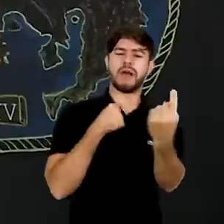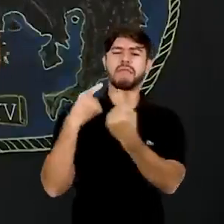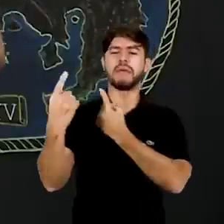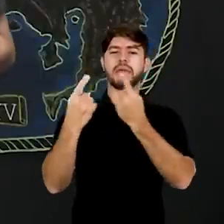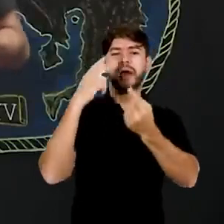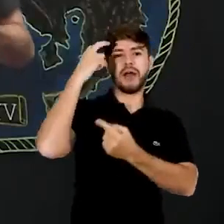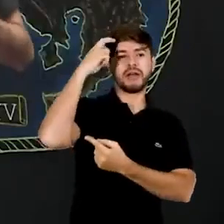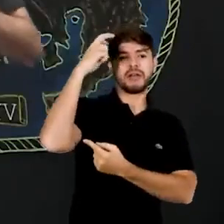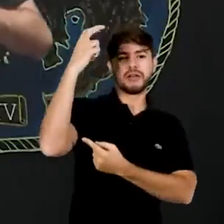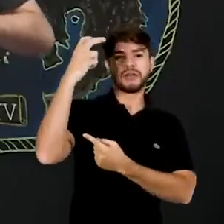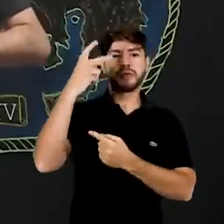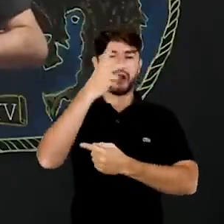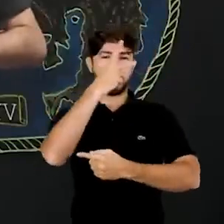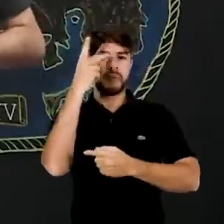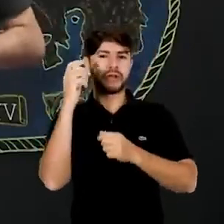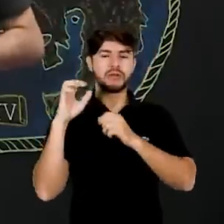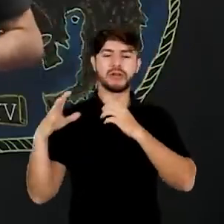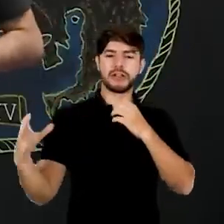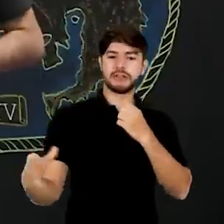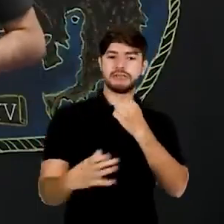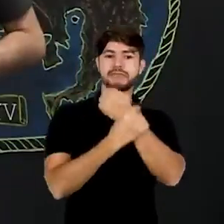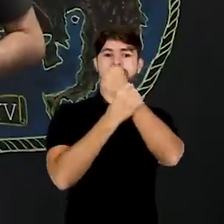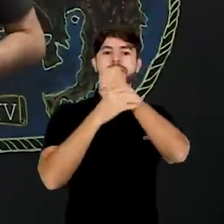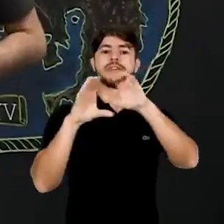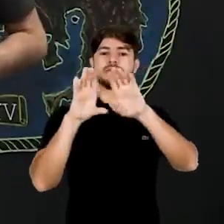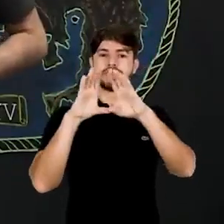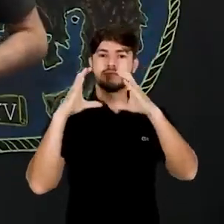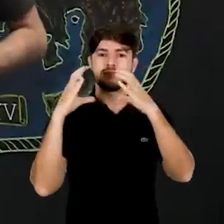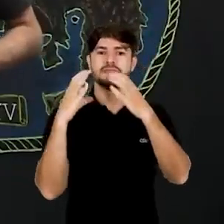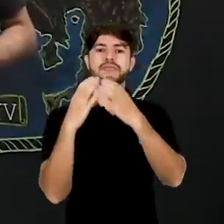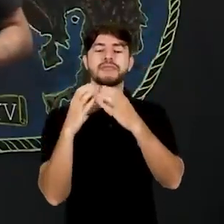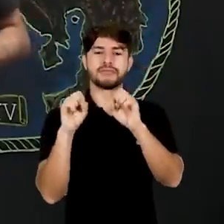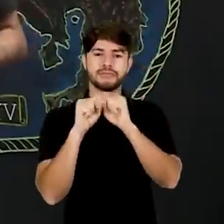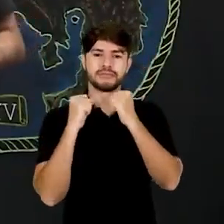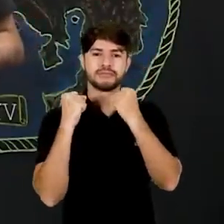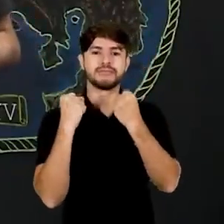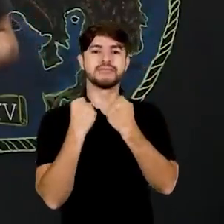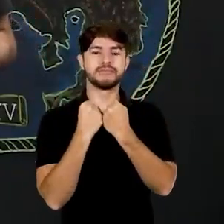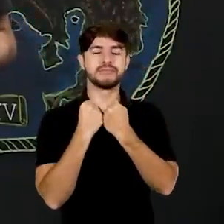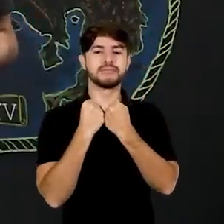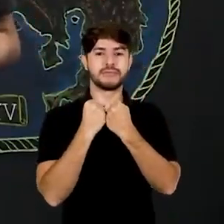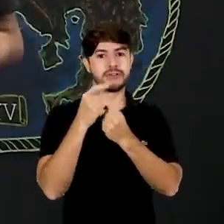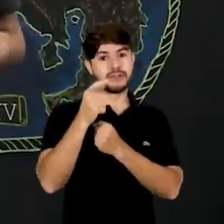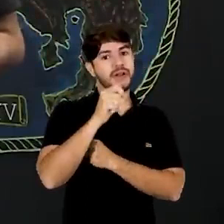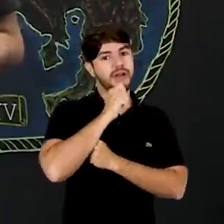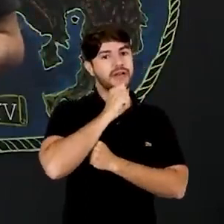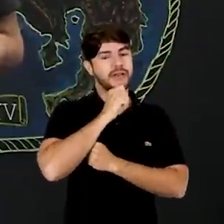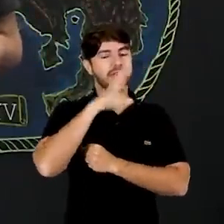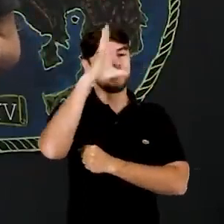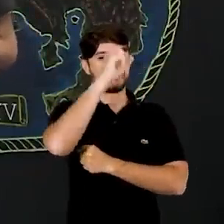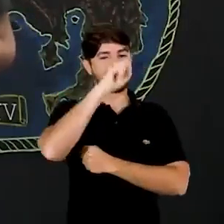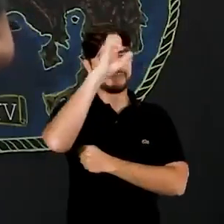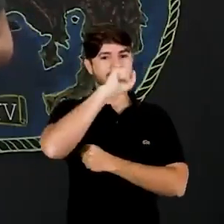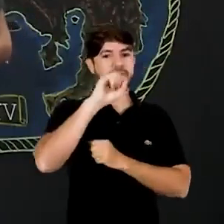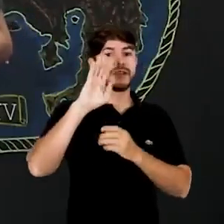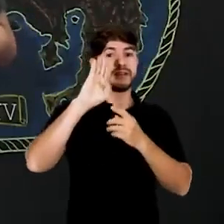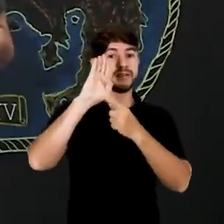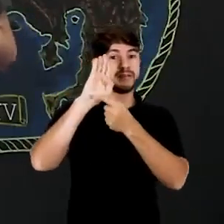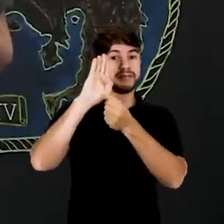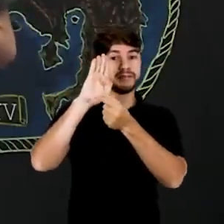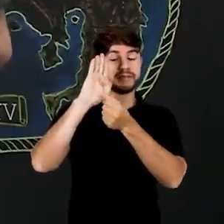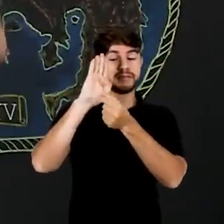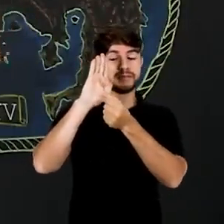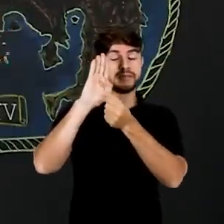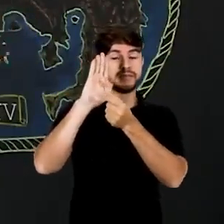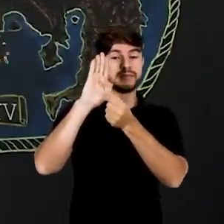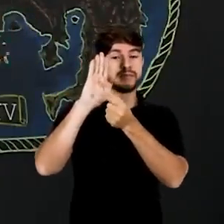de pessoas e fortalecimento de um grupo social bastante importante, que você vai ouvir falar muito ainda, que é a burguesia.